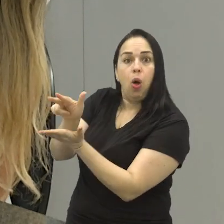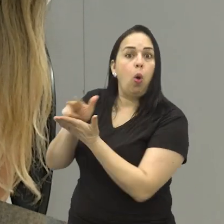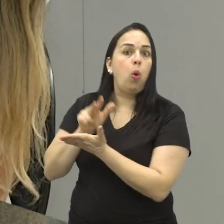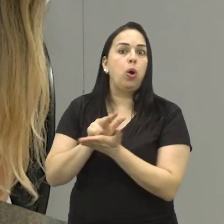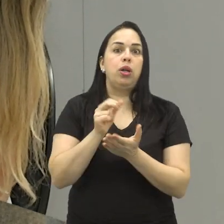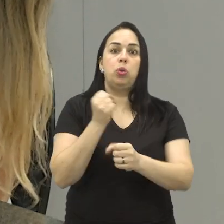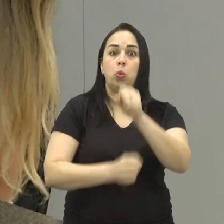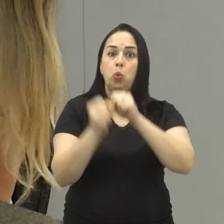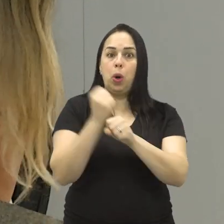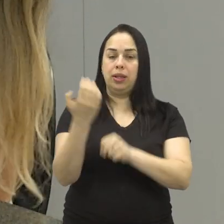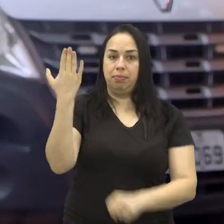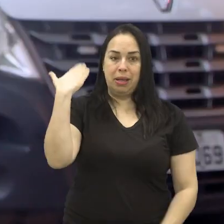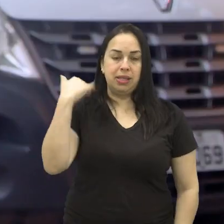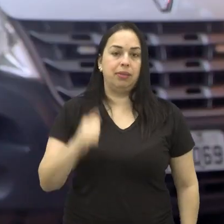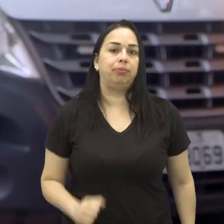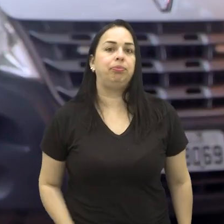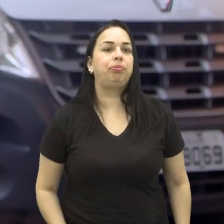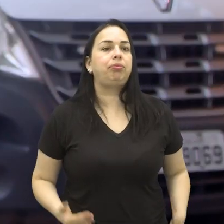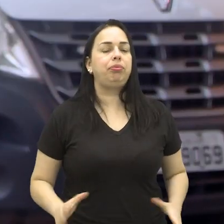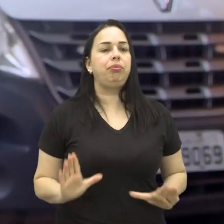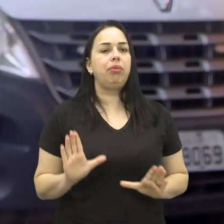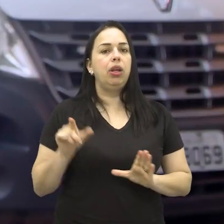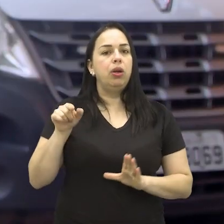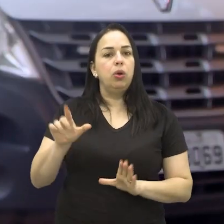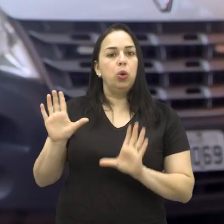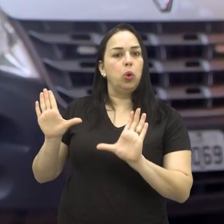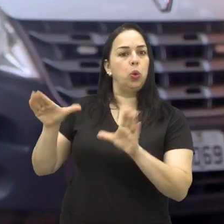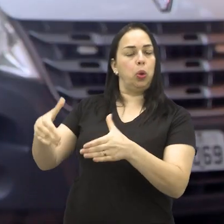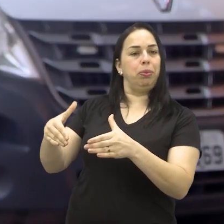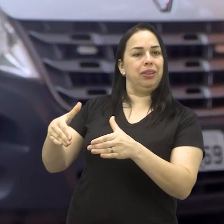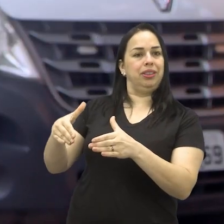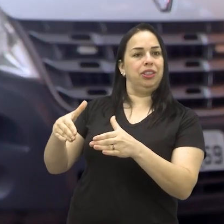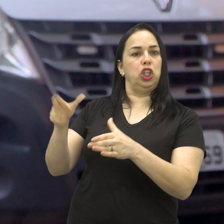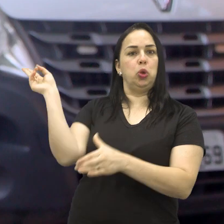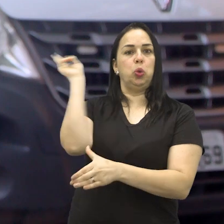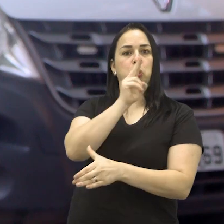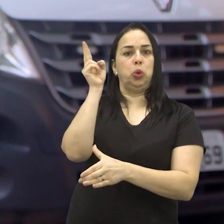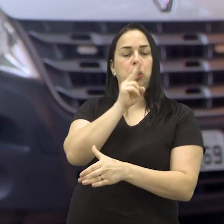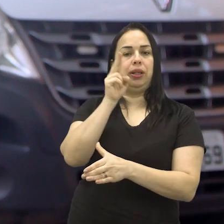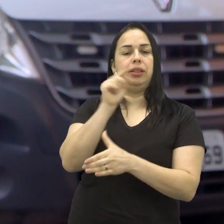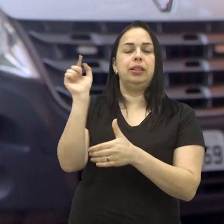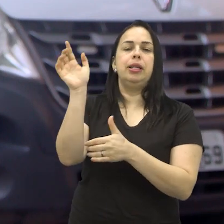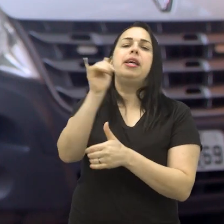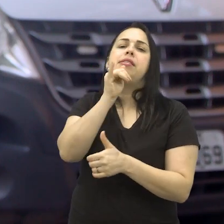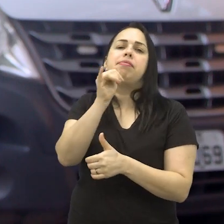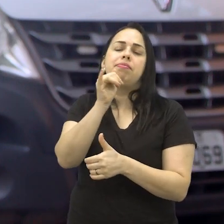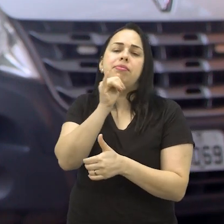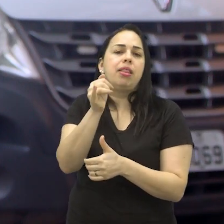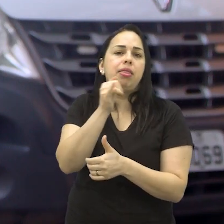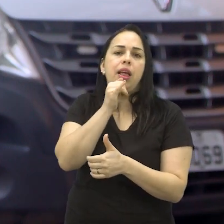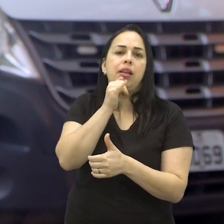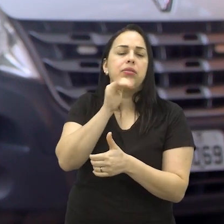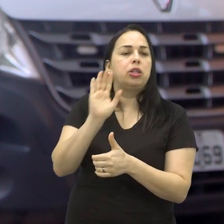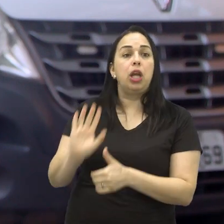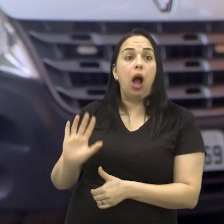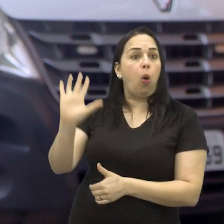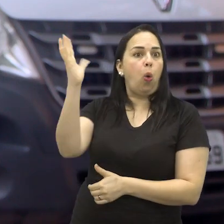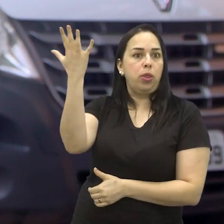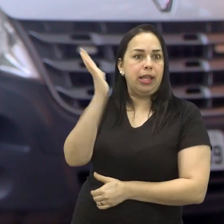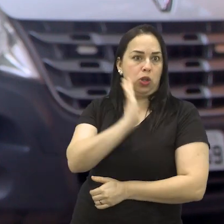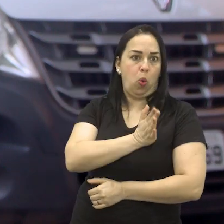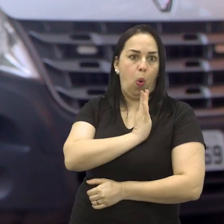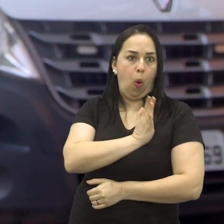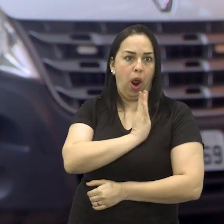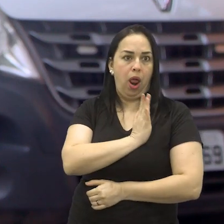em 2023. O grupo das emergências cardíacas a gente poderia englobar todo e qualquer